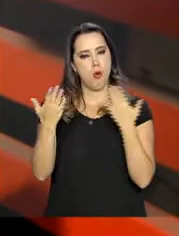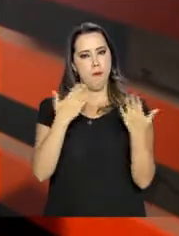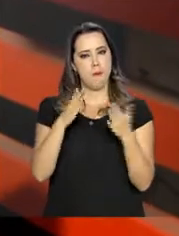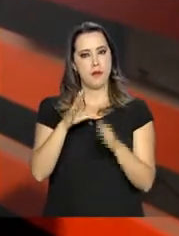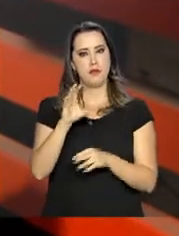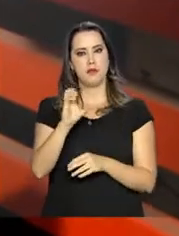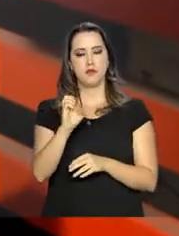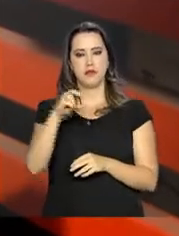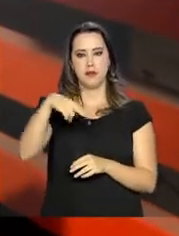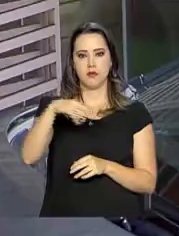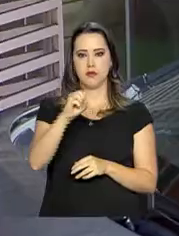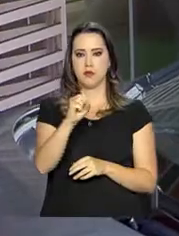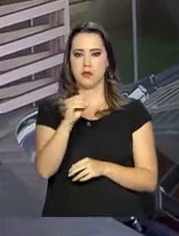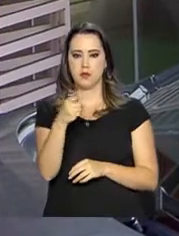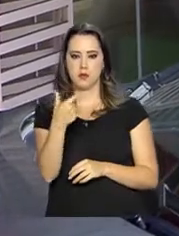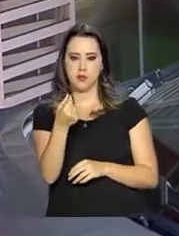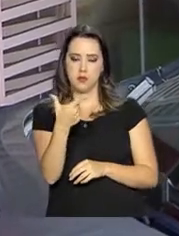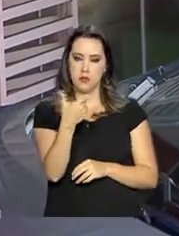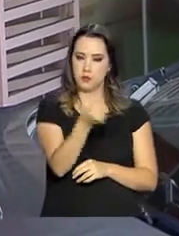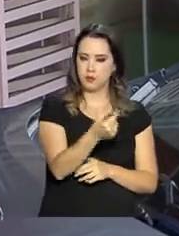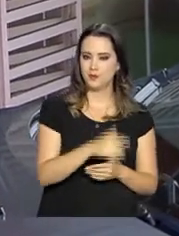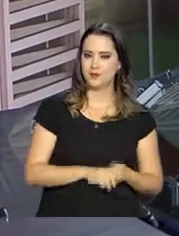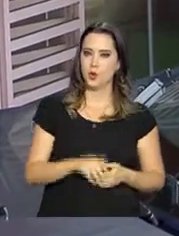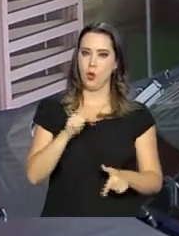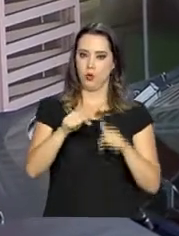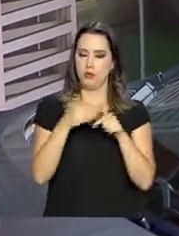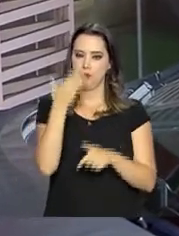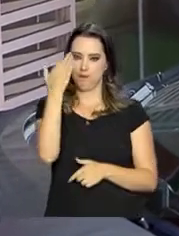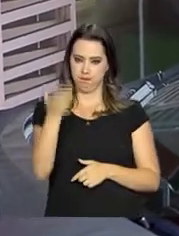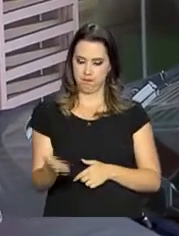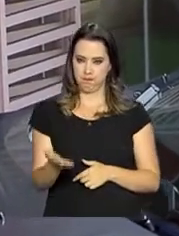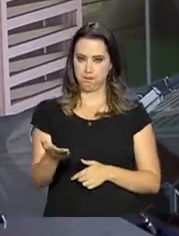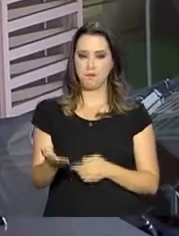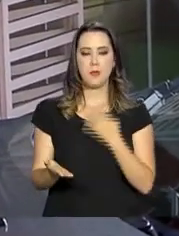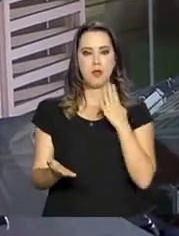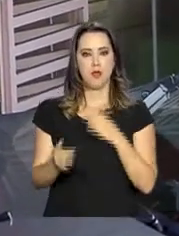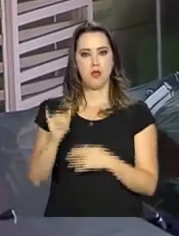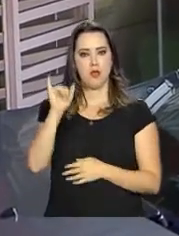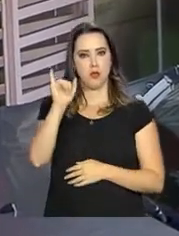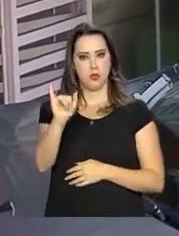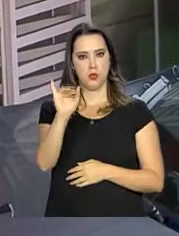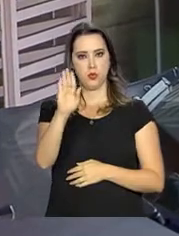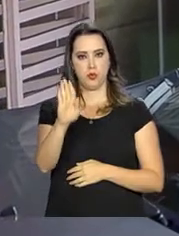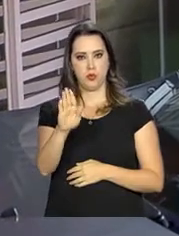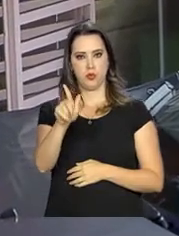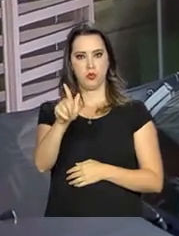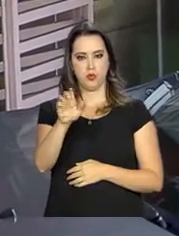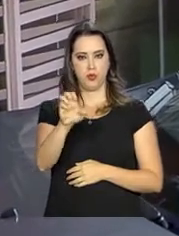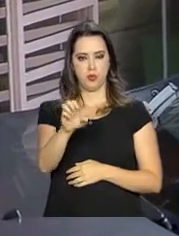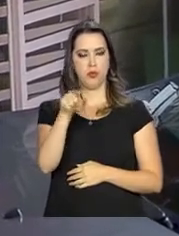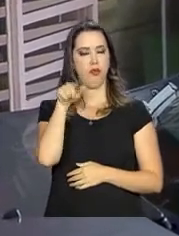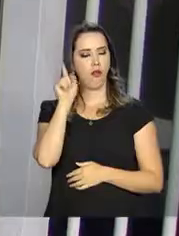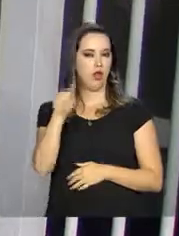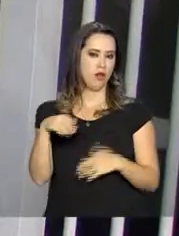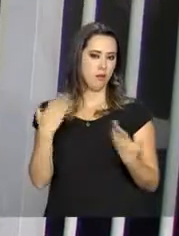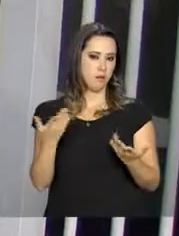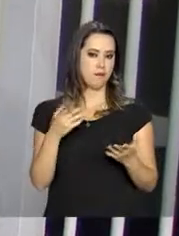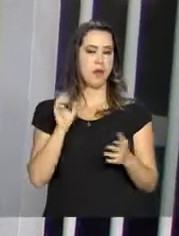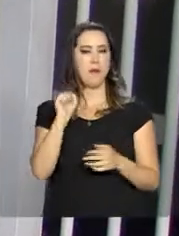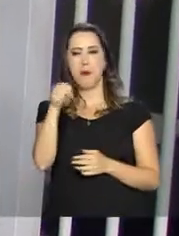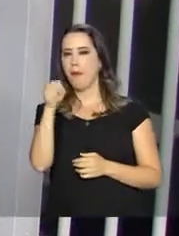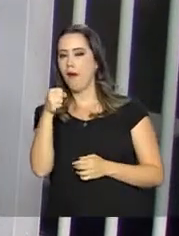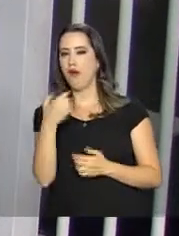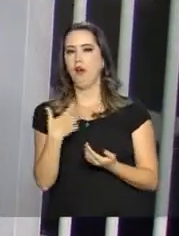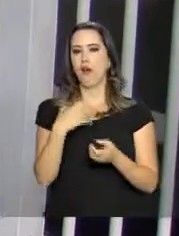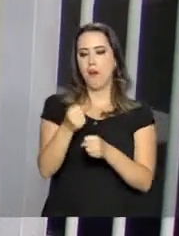censo demográfico de 2020 o trabalho desses agentes do instituto brasileiro de geografia e estatística o ibge é assim de porta em porta